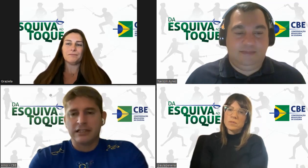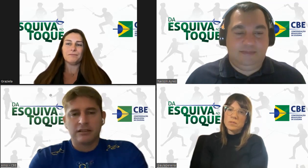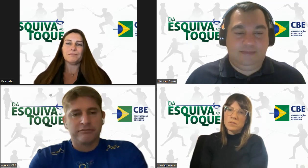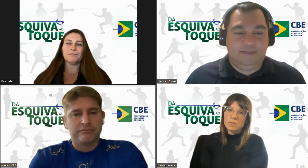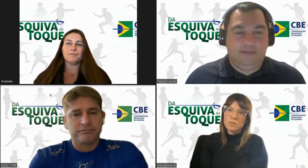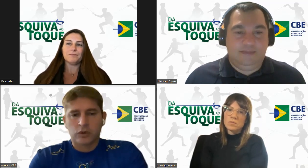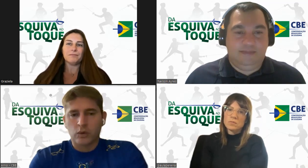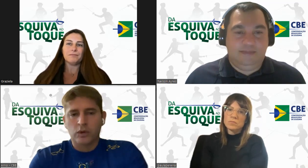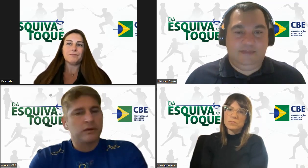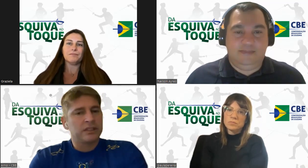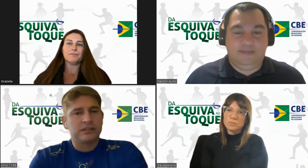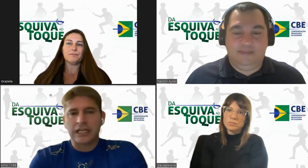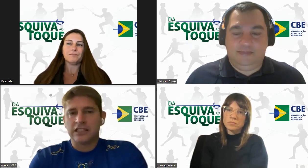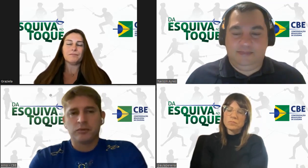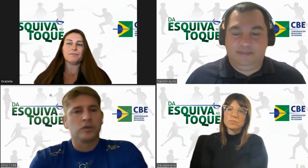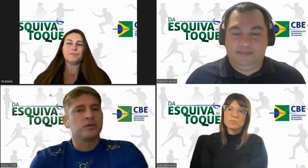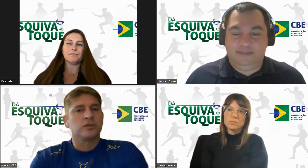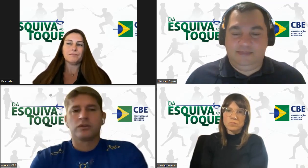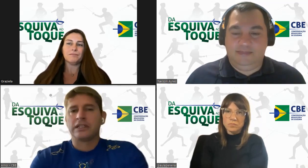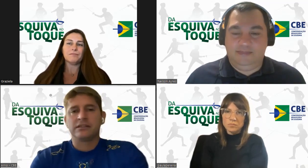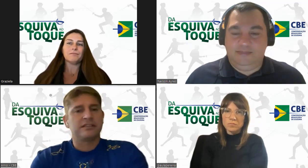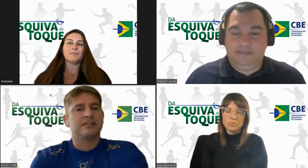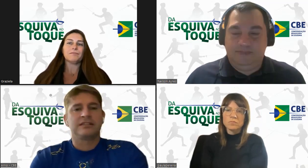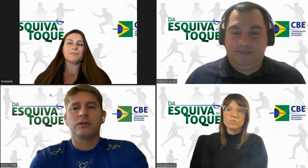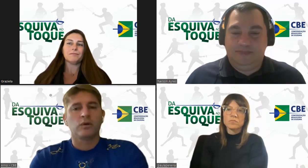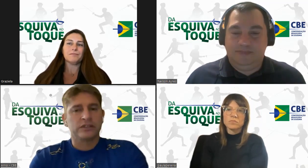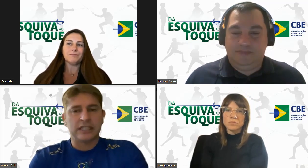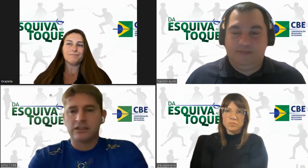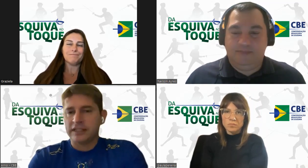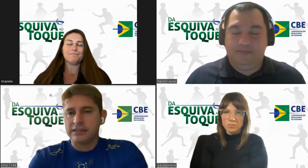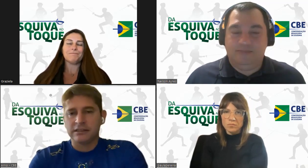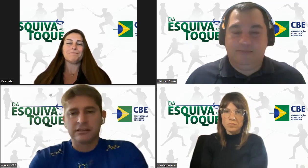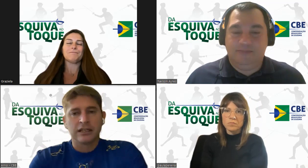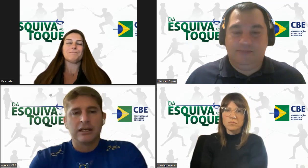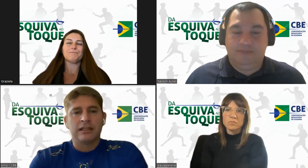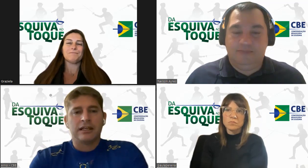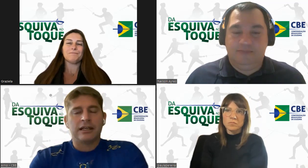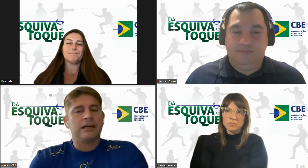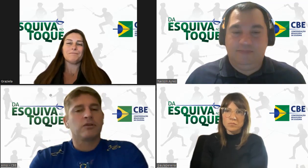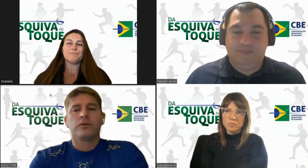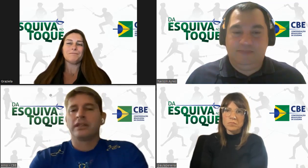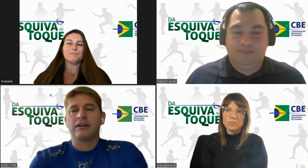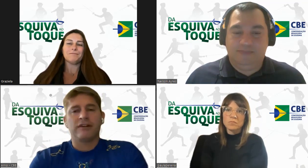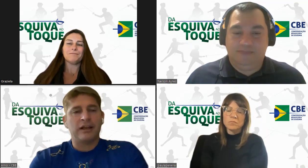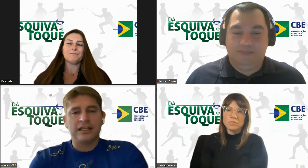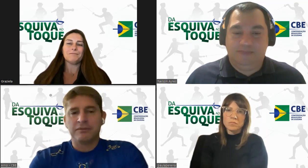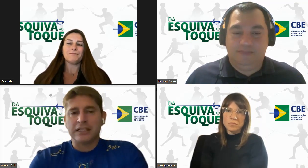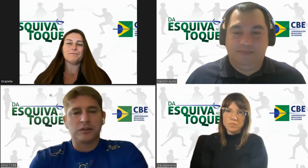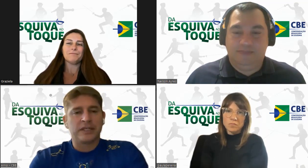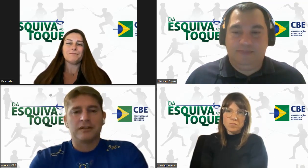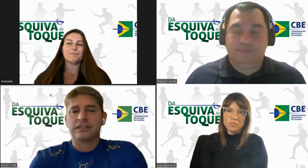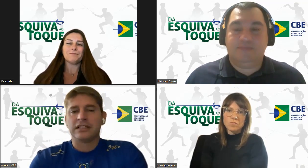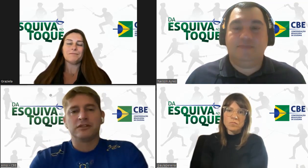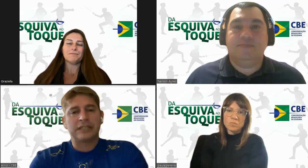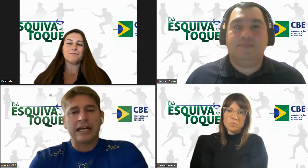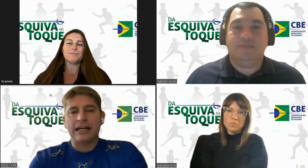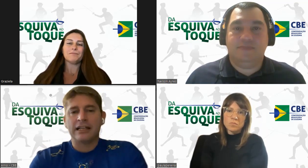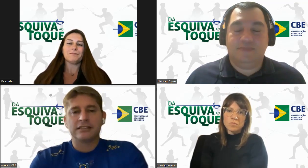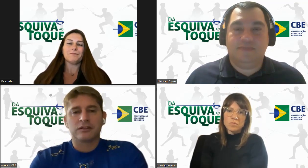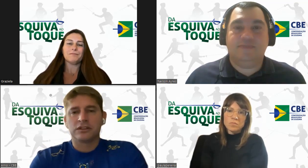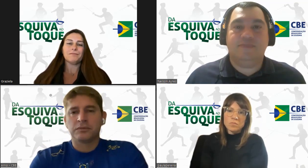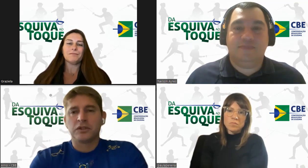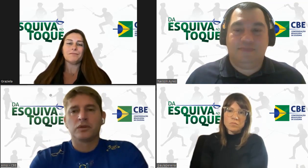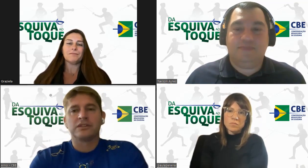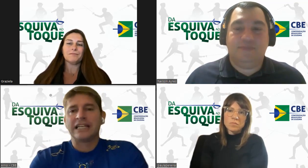tem uma intensidade curta durante três minutos durante cinco ou seis vezes com intervalo aí mais ou menos aí